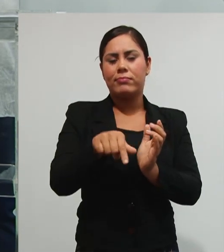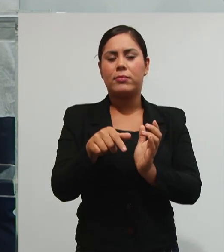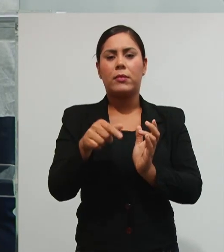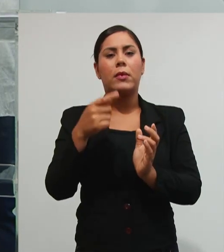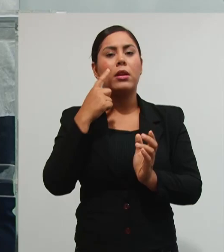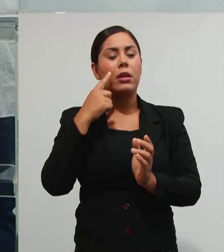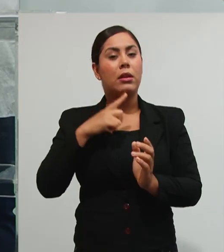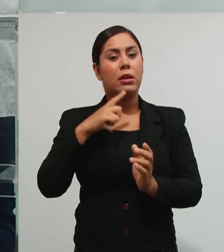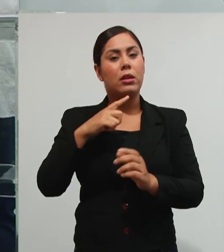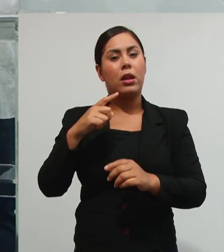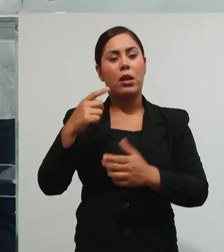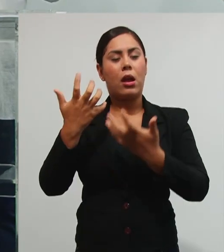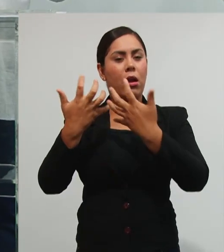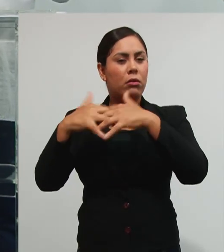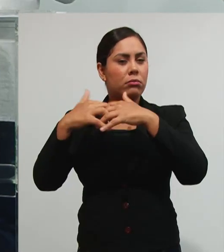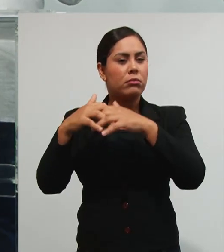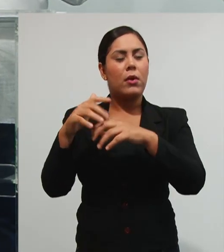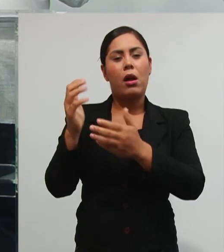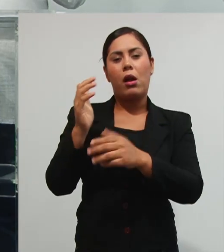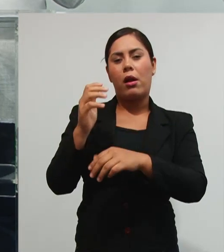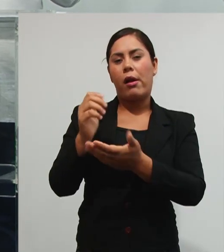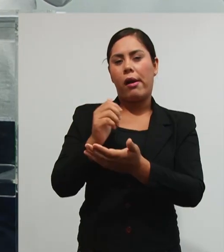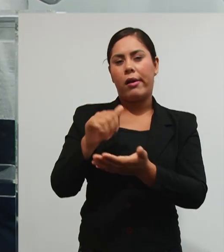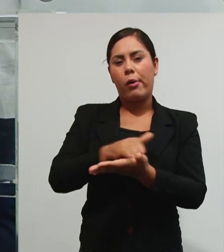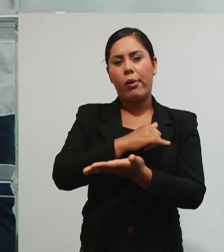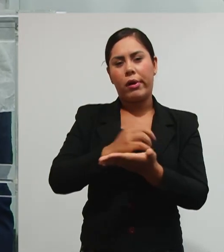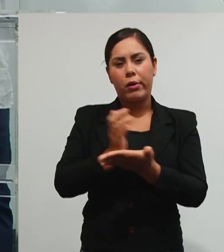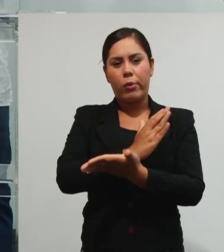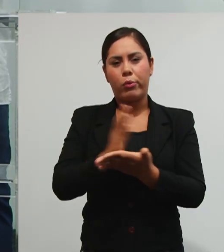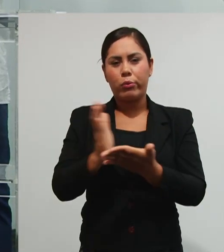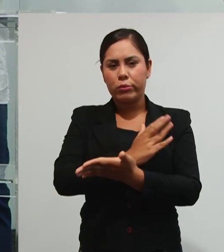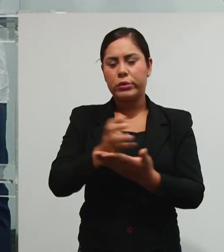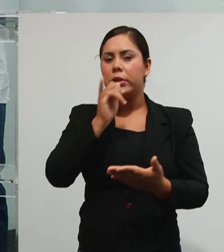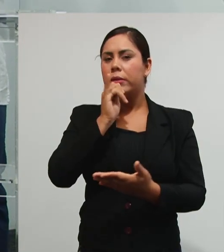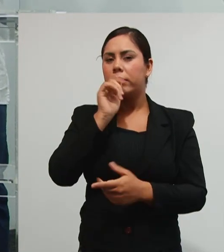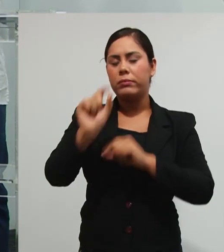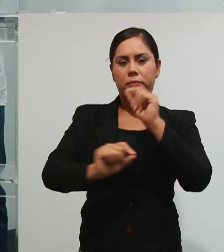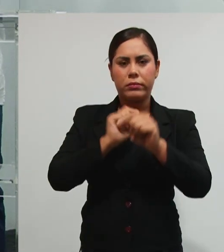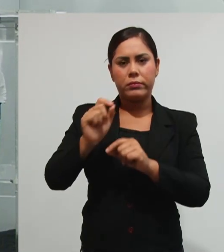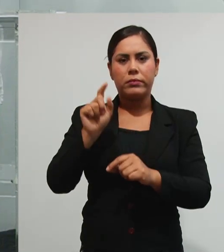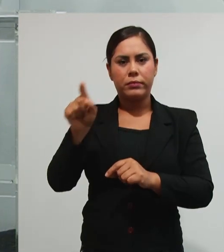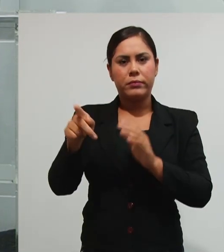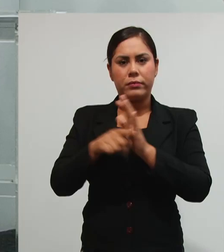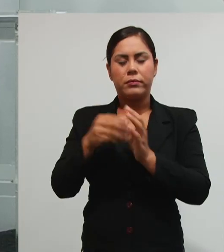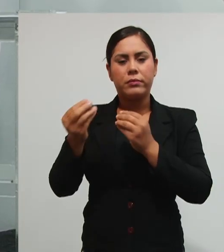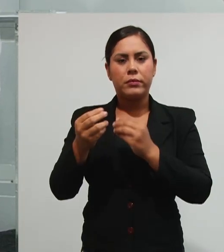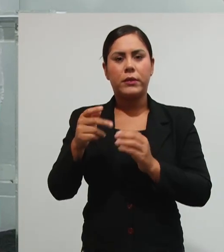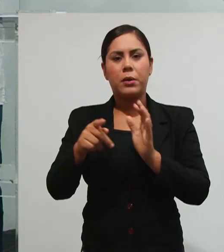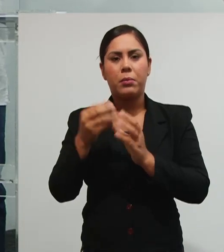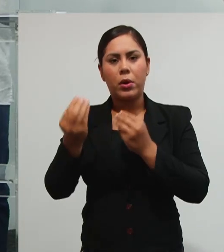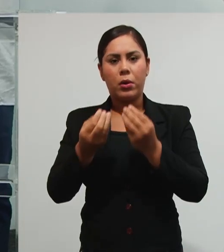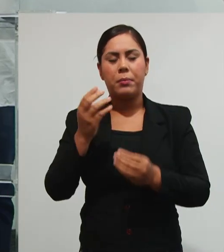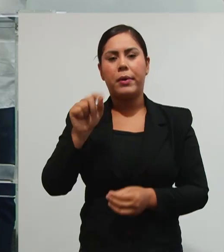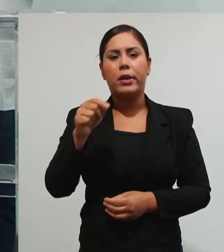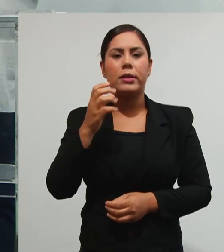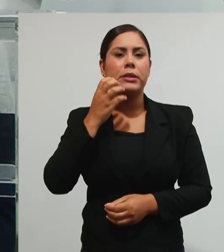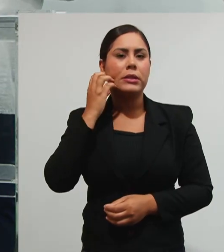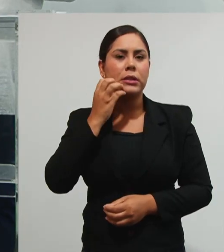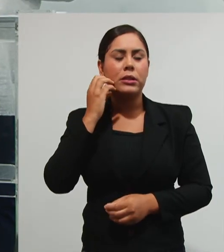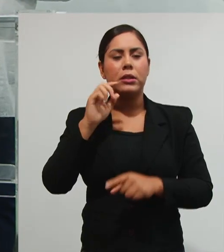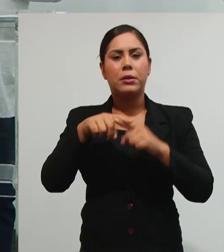Nós vamos ter alguns pensadores que vão pensar um pouco diferente. Por exemplo, Skinner propunha grupos de 4